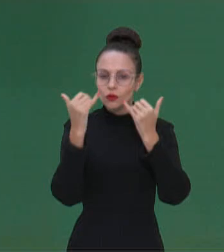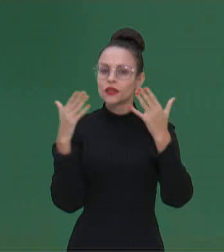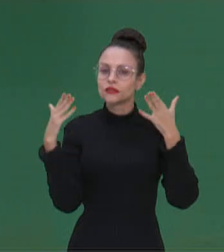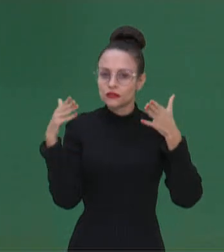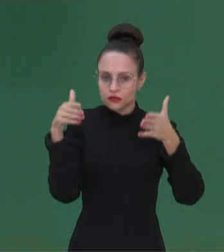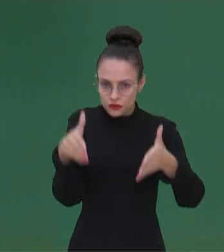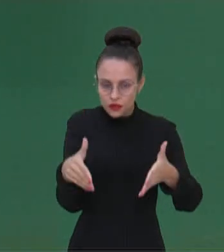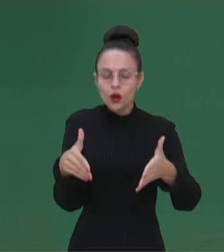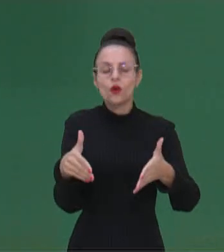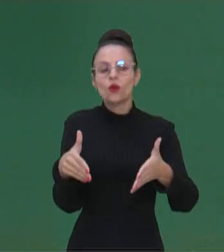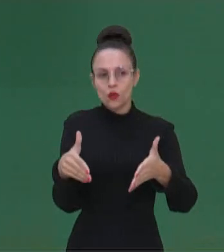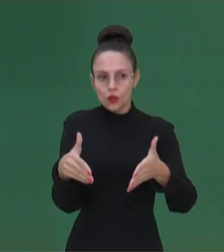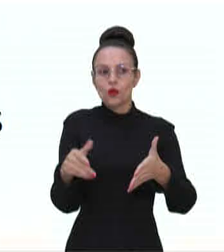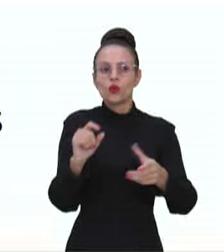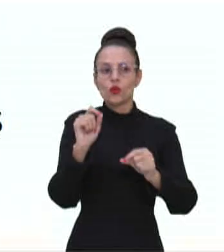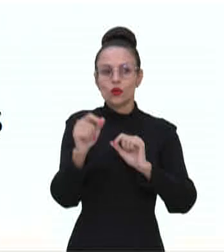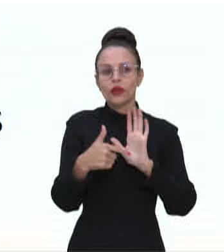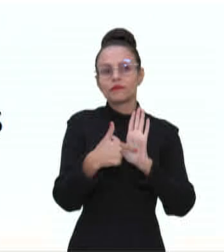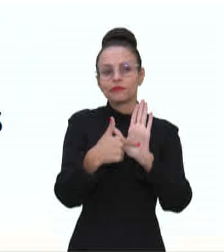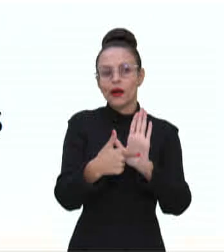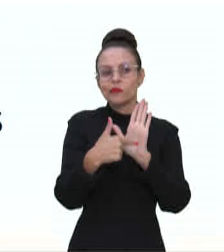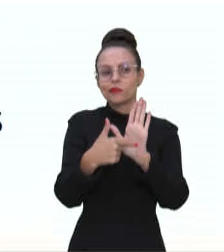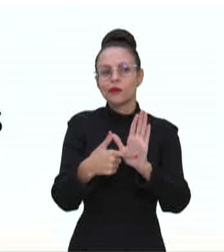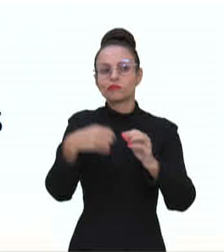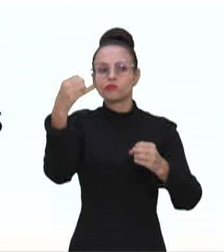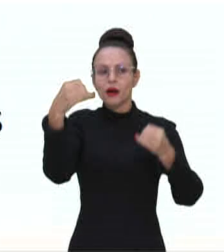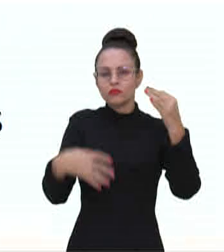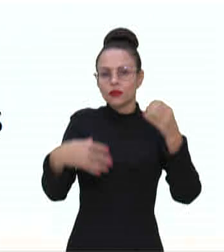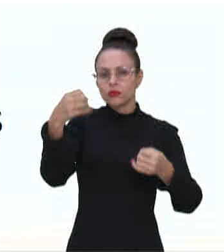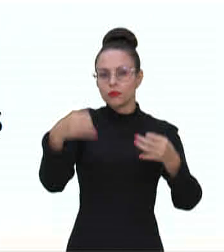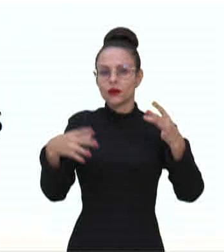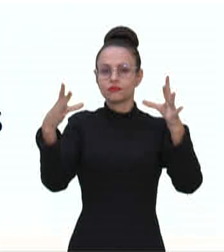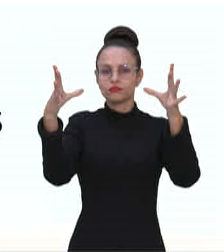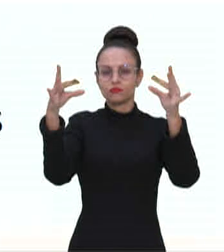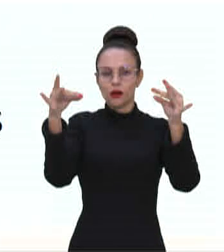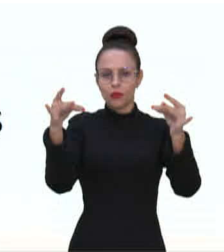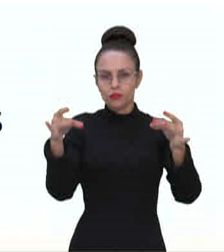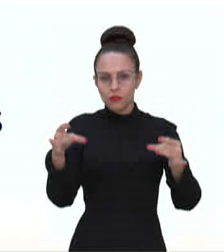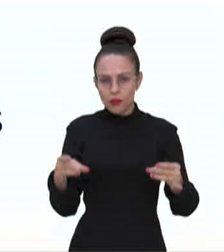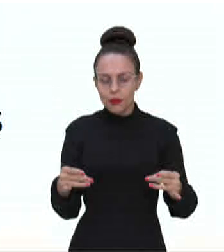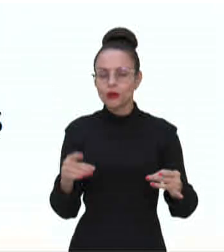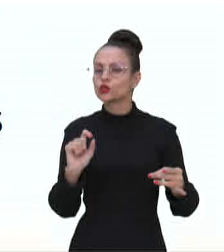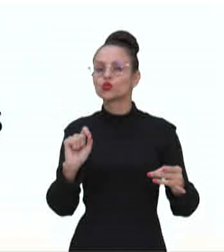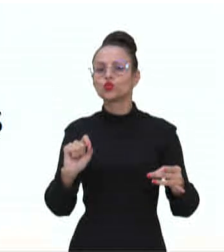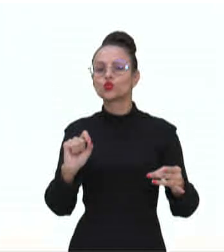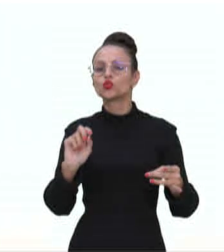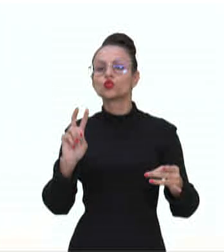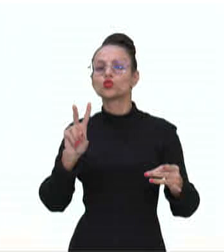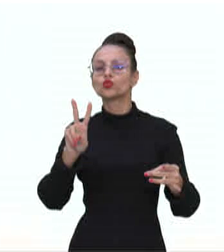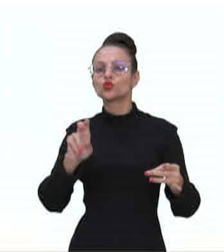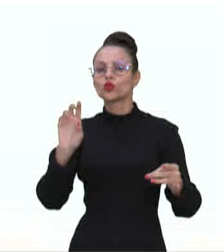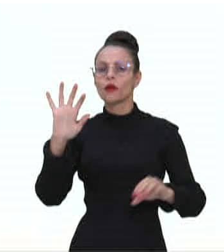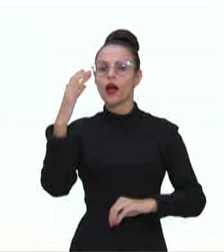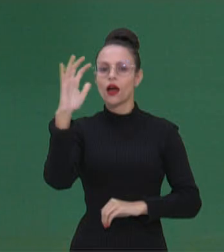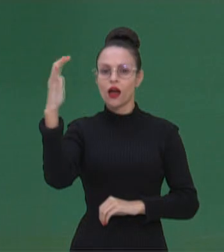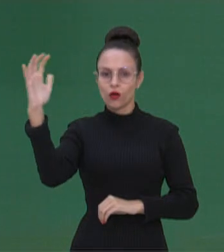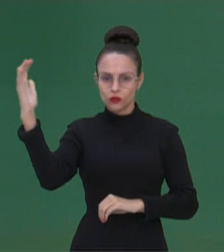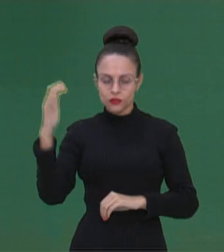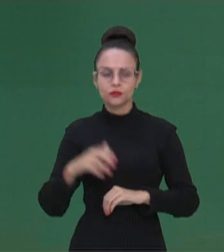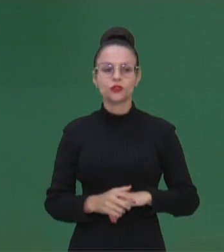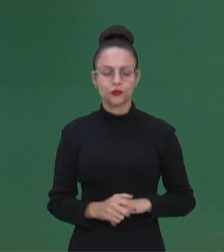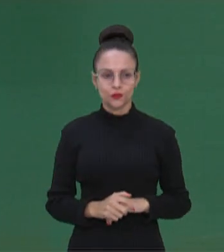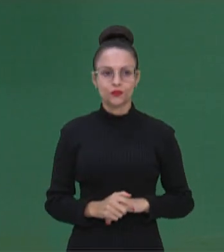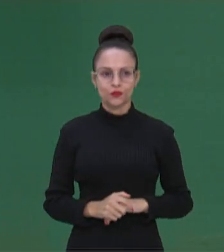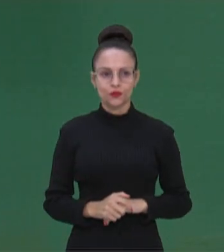dita, procedendo à exposição de uma forma mais detalhada no que se refere aos acontecimentos mencionados.